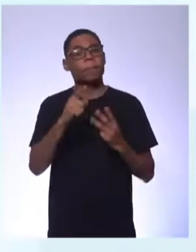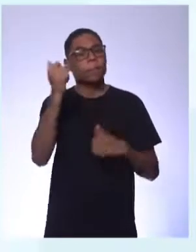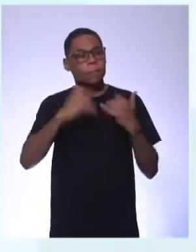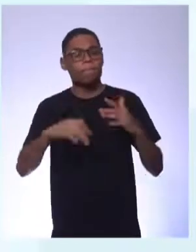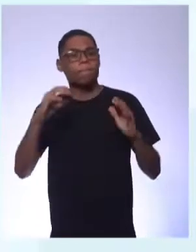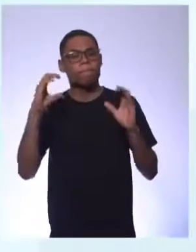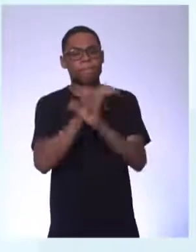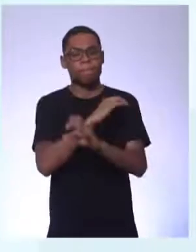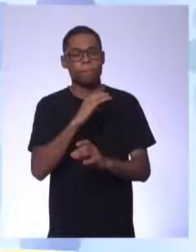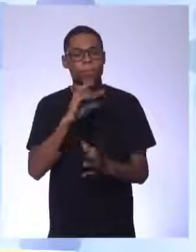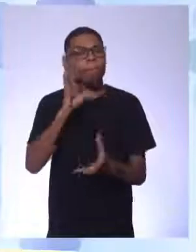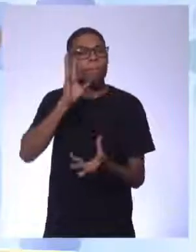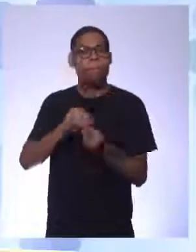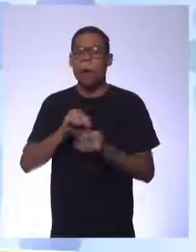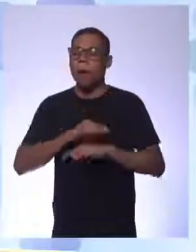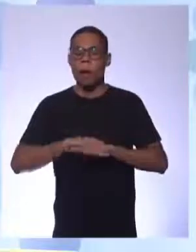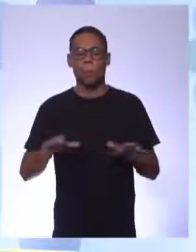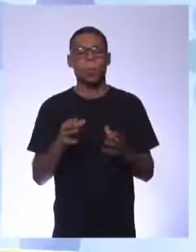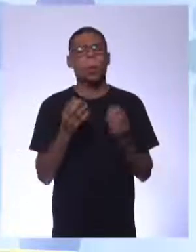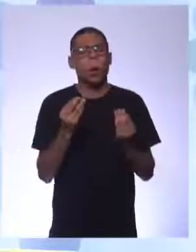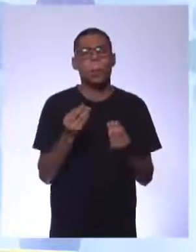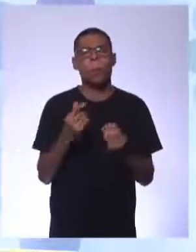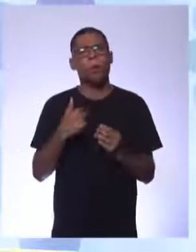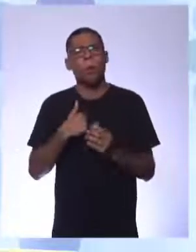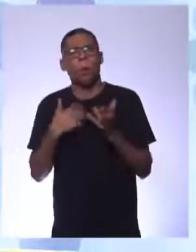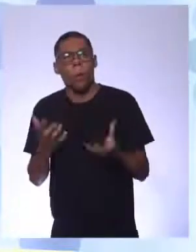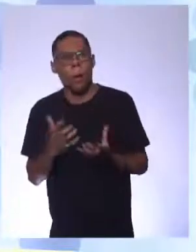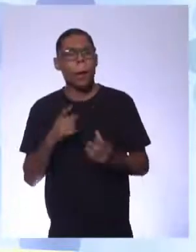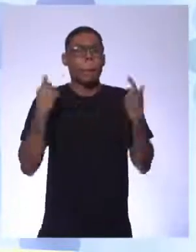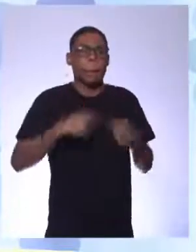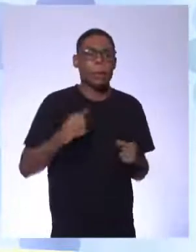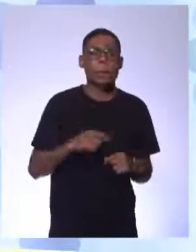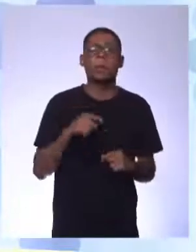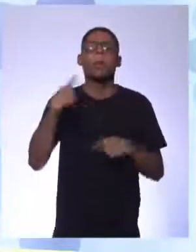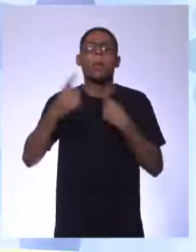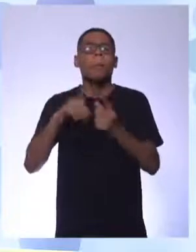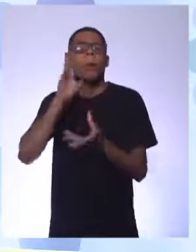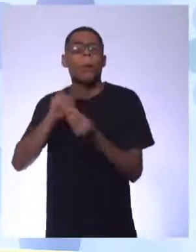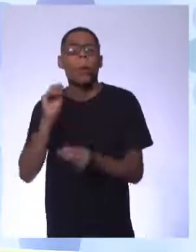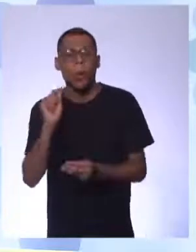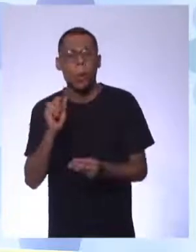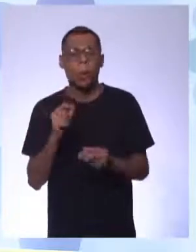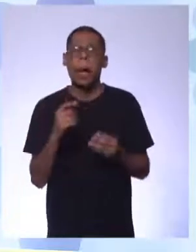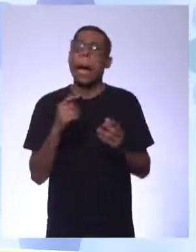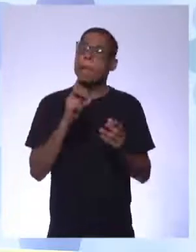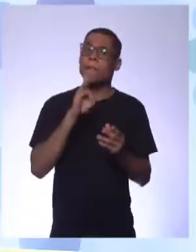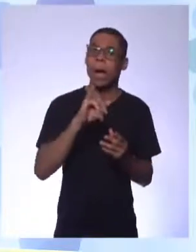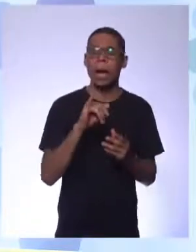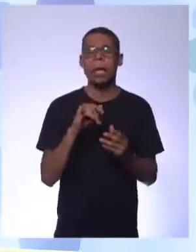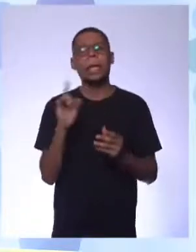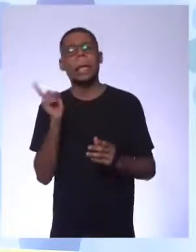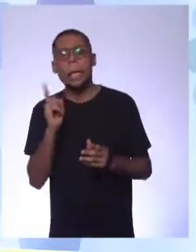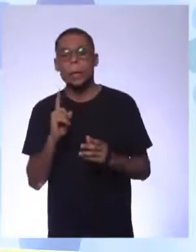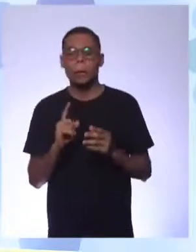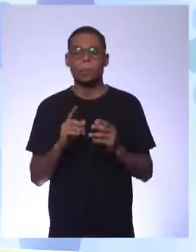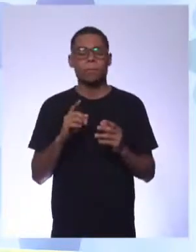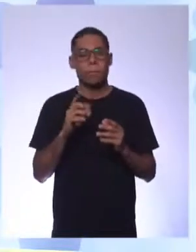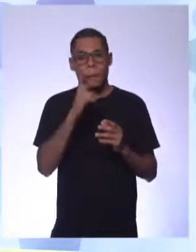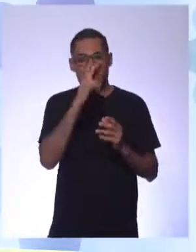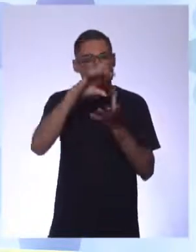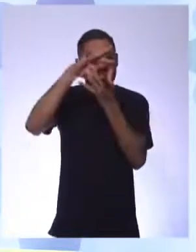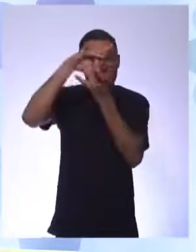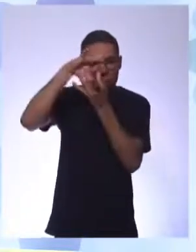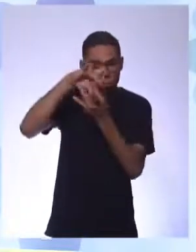conectivos desta forma, assim, deste modo, contudo, entretanto, o que leva a crer que, ou seja, um parágrafo levando a outro.